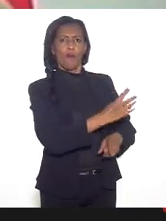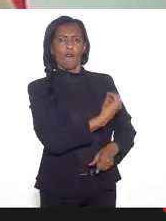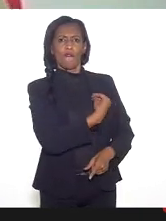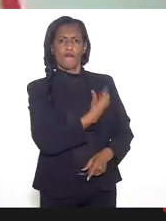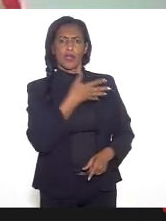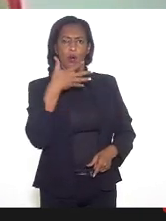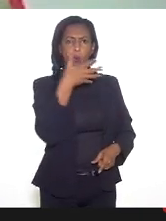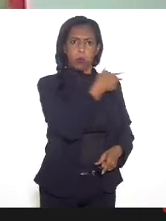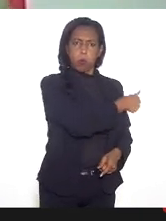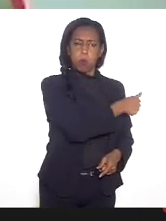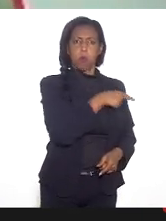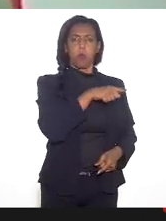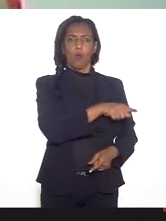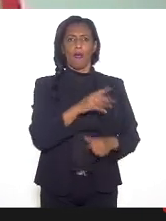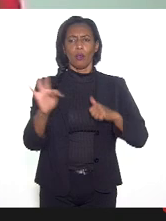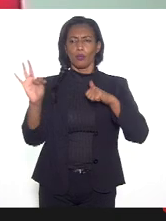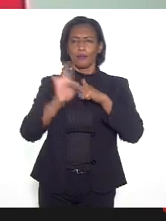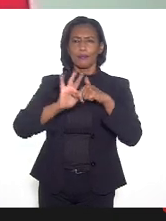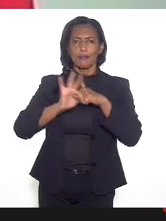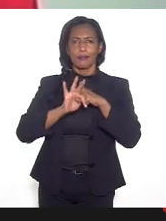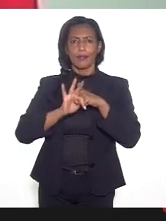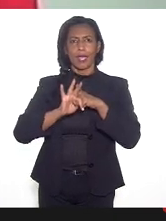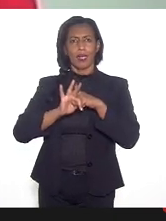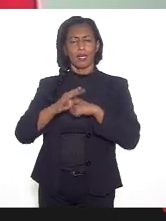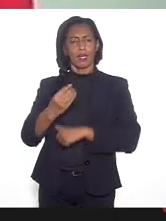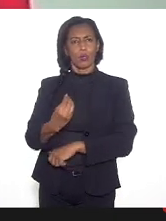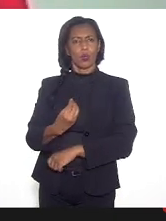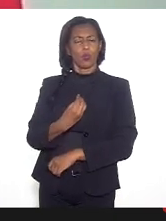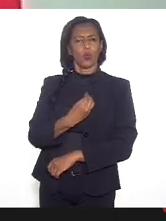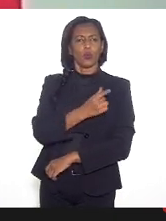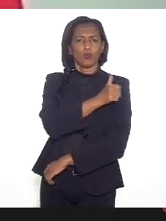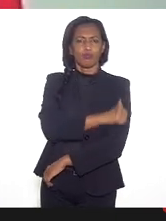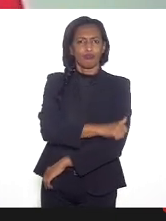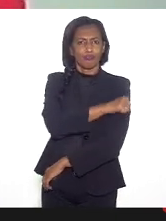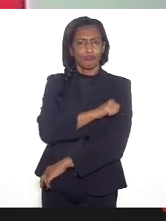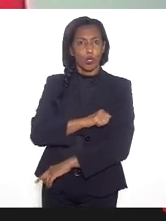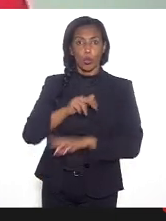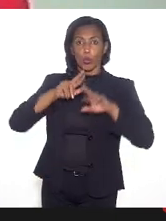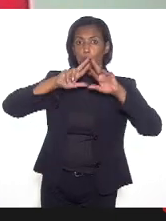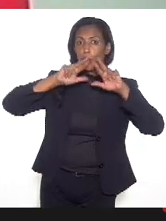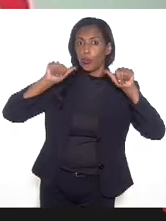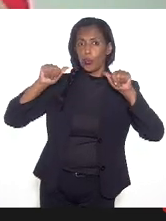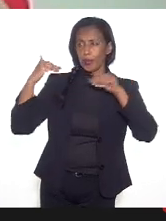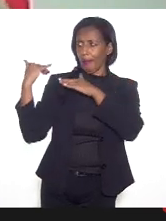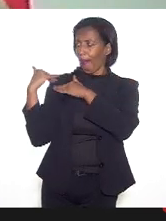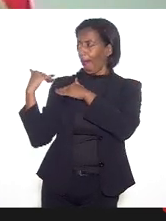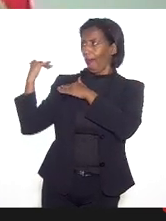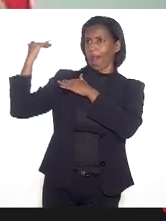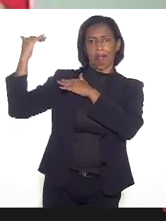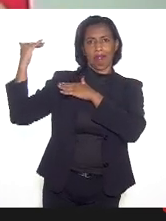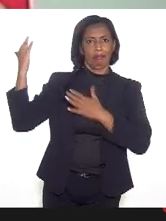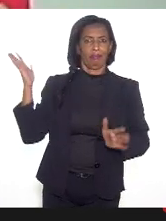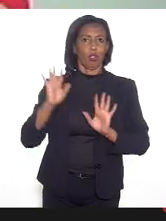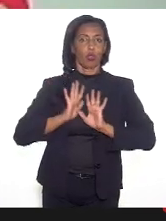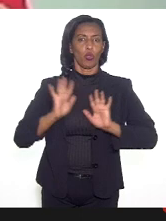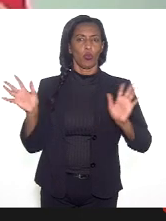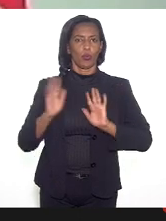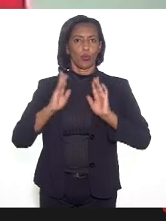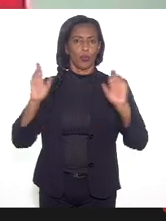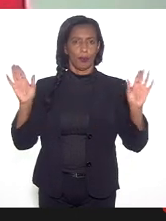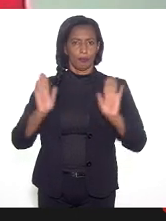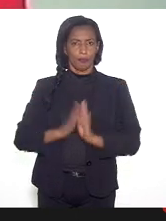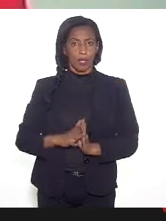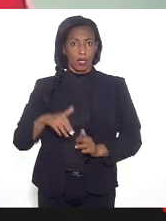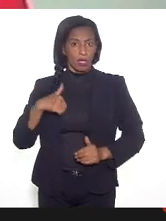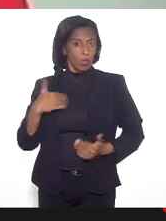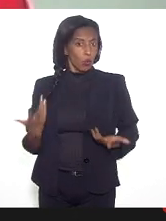né? Exatamente do técnico de enfermagem, nunca está com os oficiais. E como eu valorizo muito, né, como eu